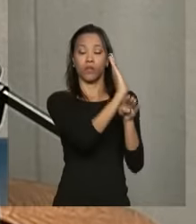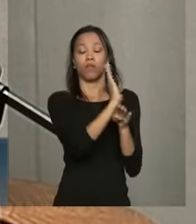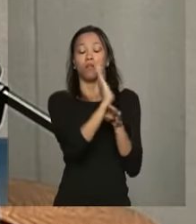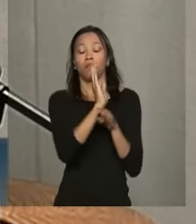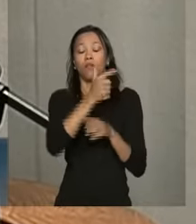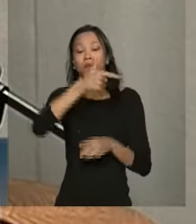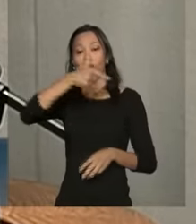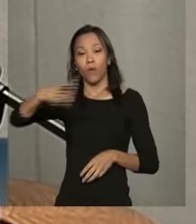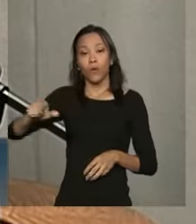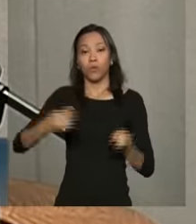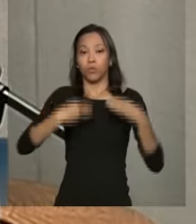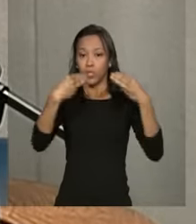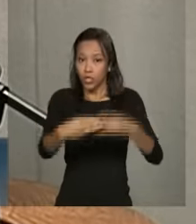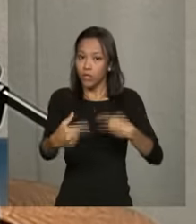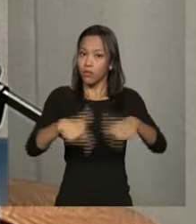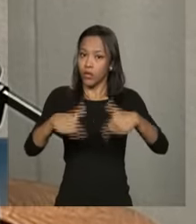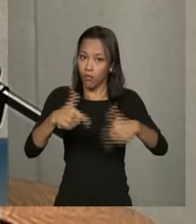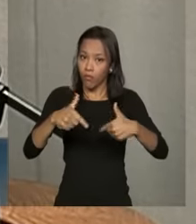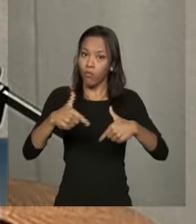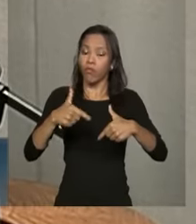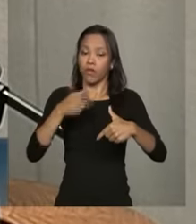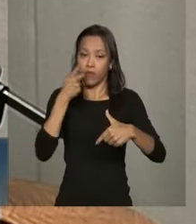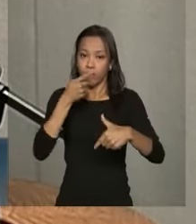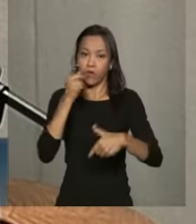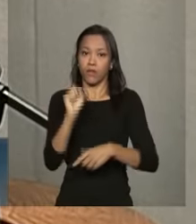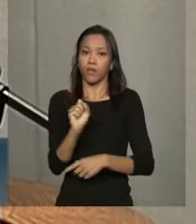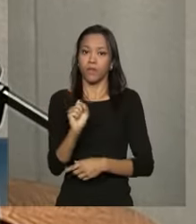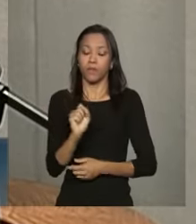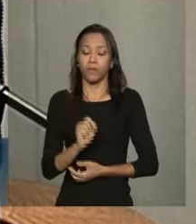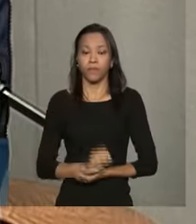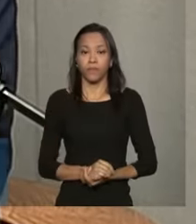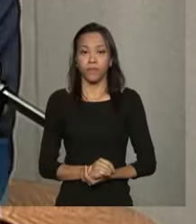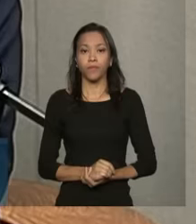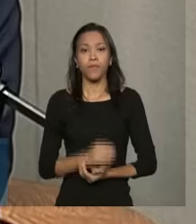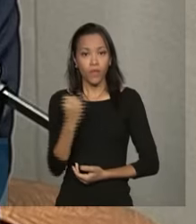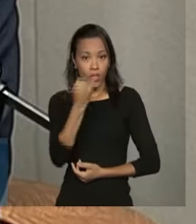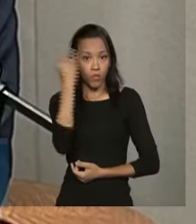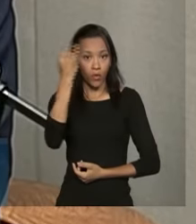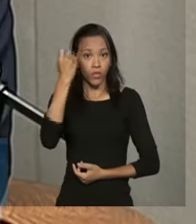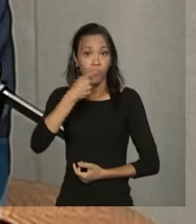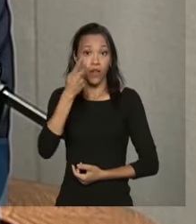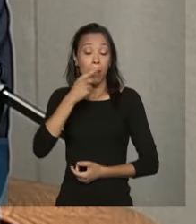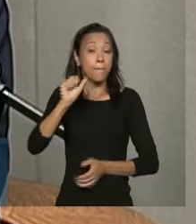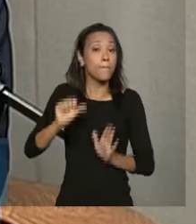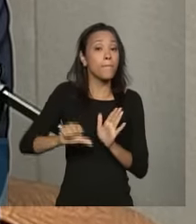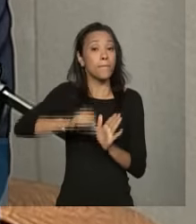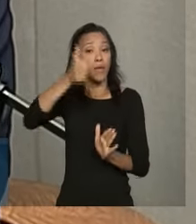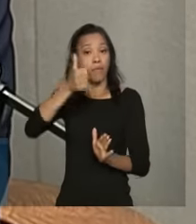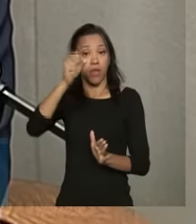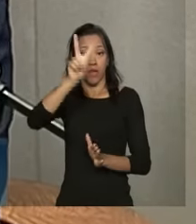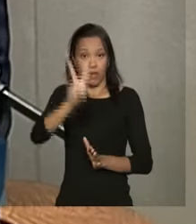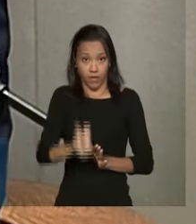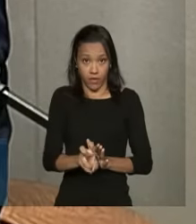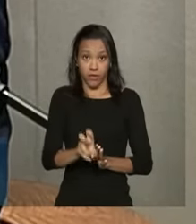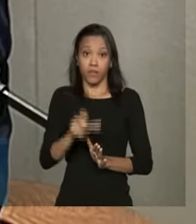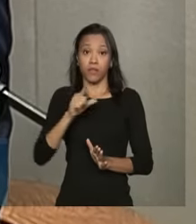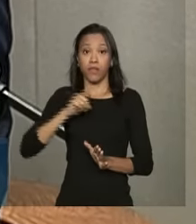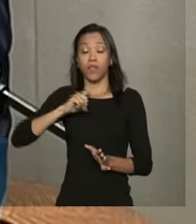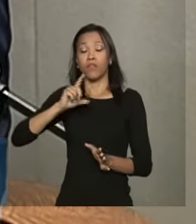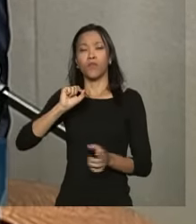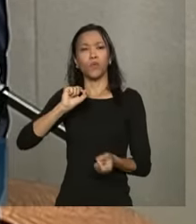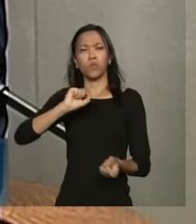merece eh também eh um um destaque é que pela primeira vez houve uma inversão